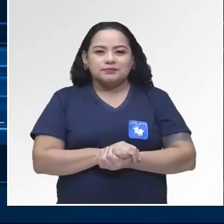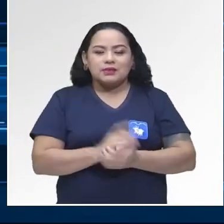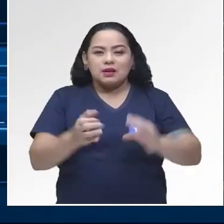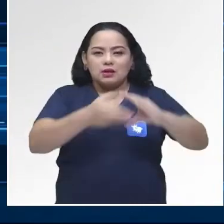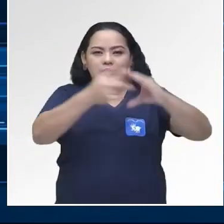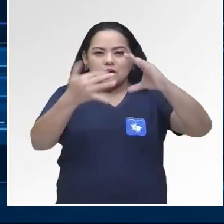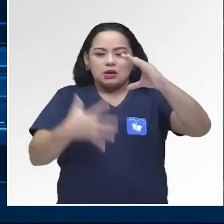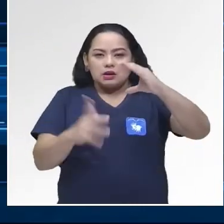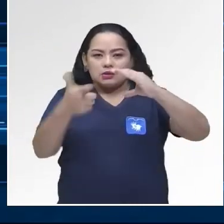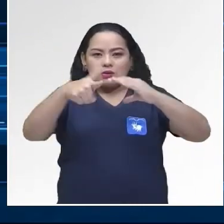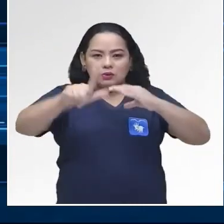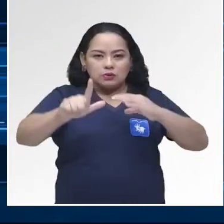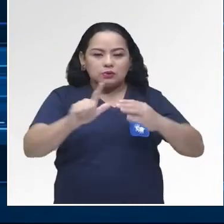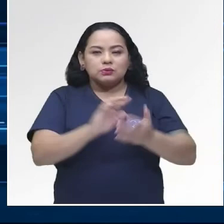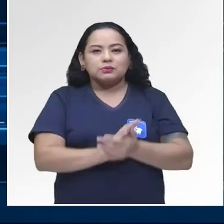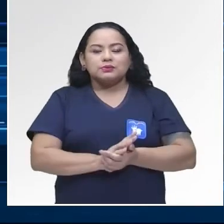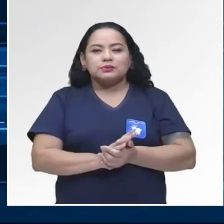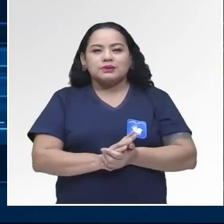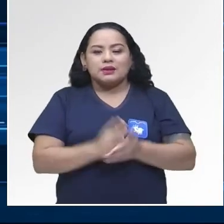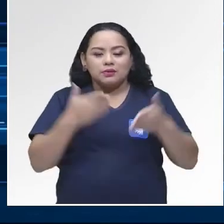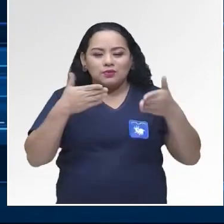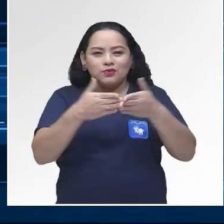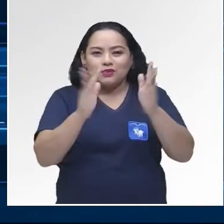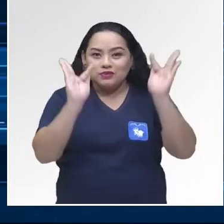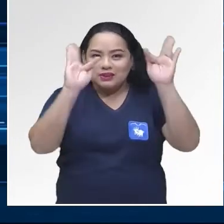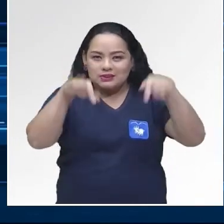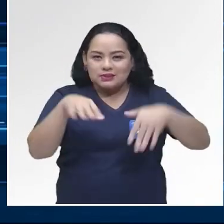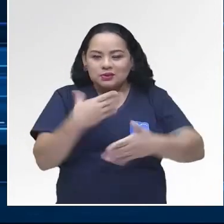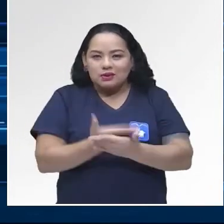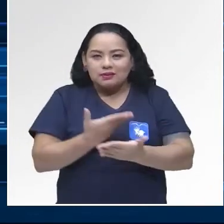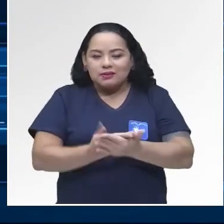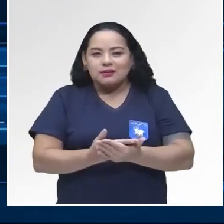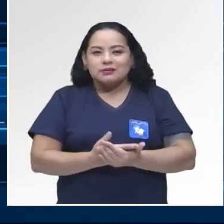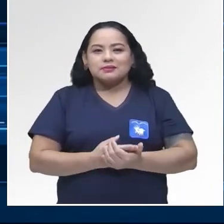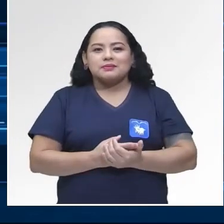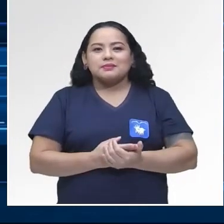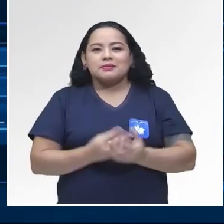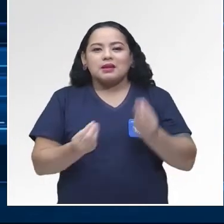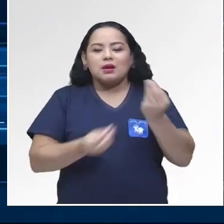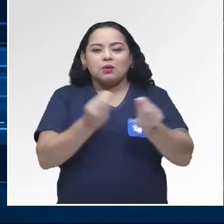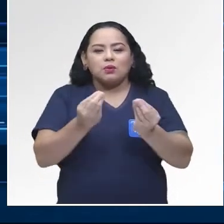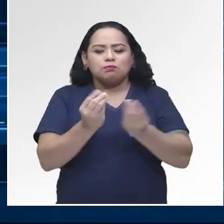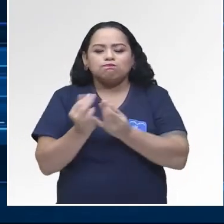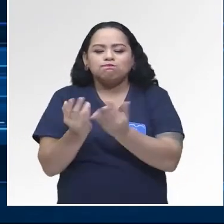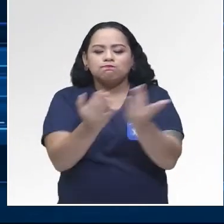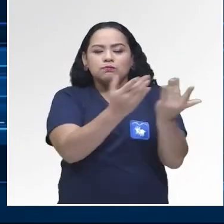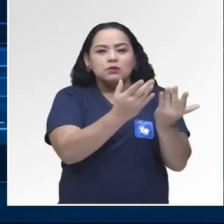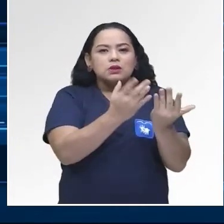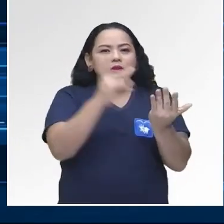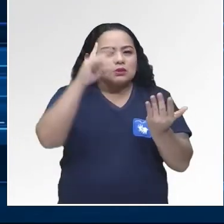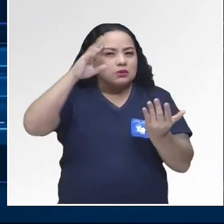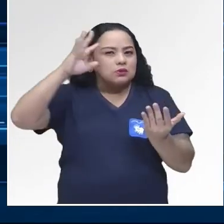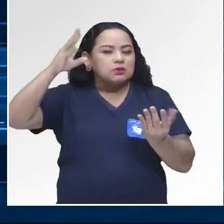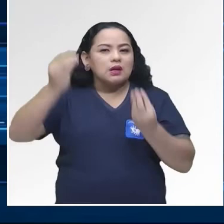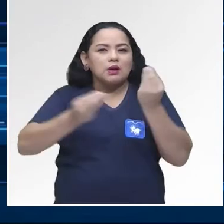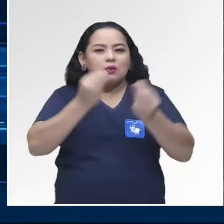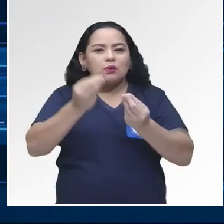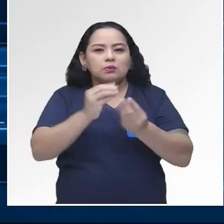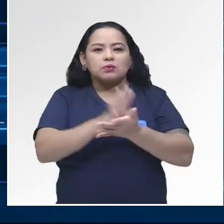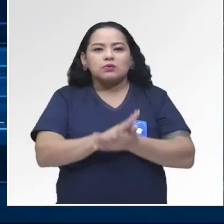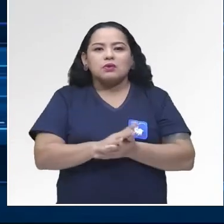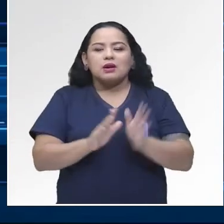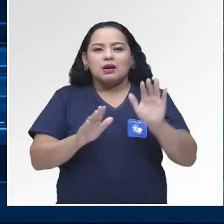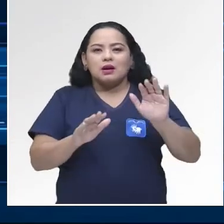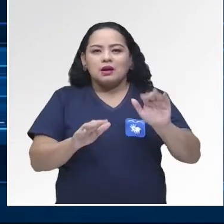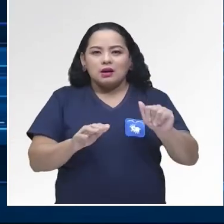caráter ainda, já caminhando aqui para o final, né? É que ele é assistemático. Ele é sistemático porque